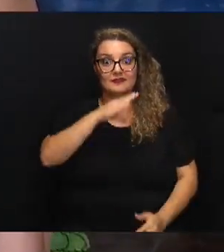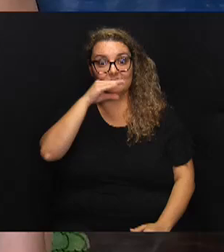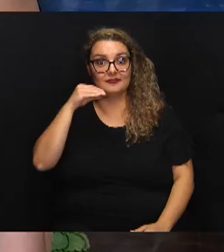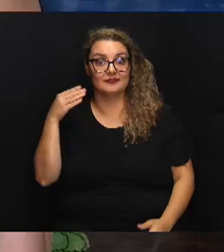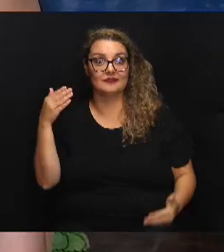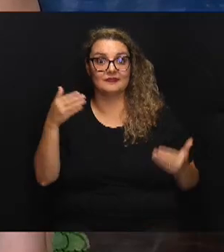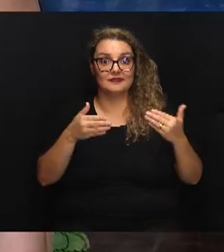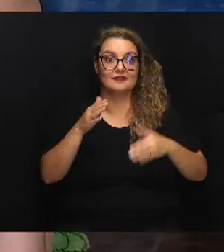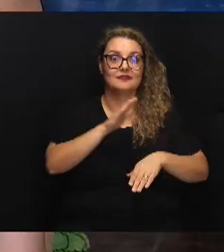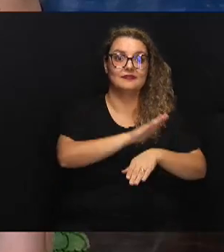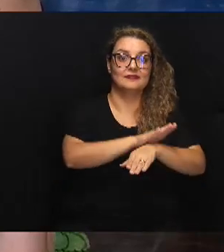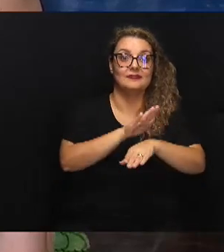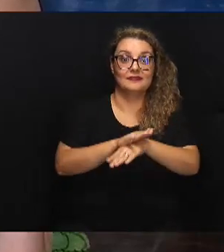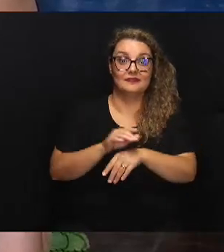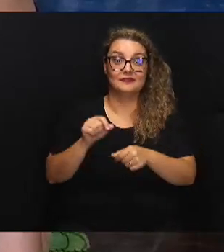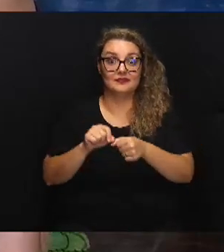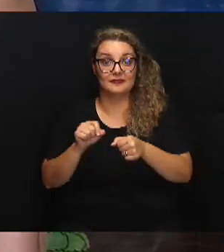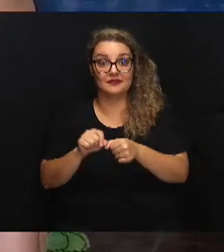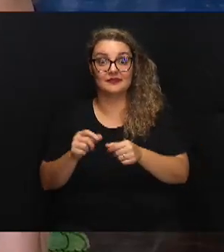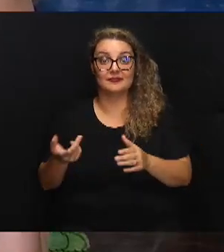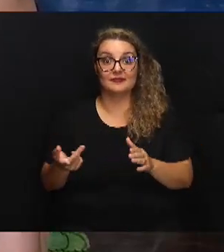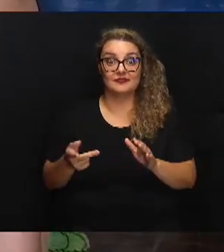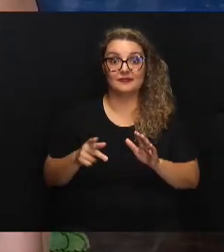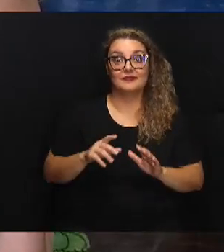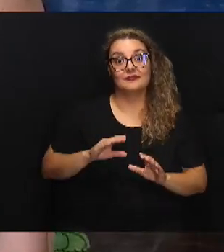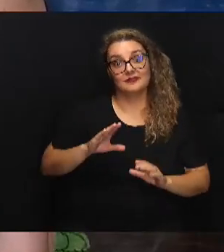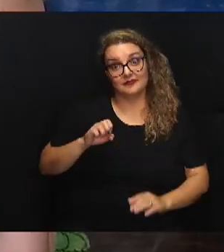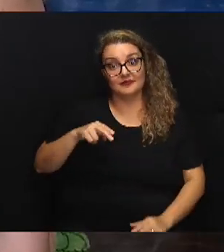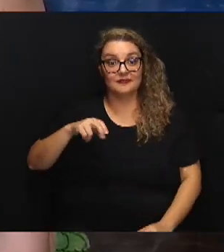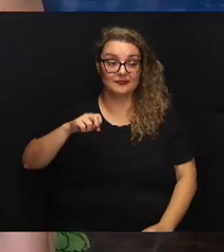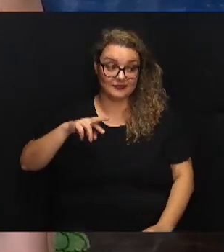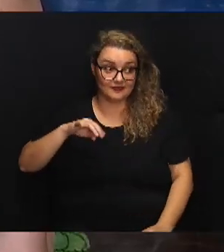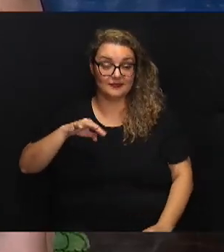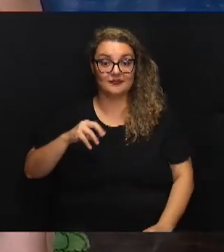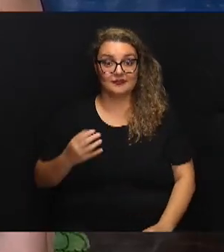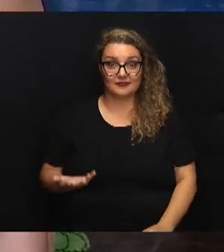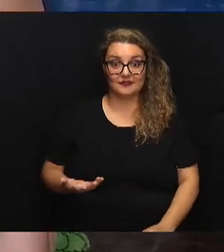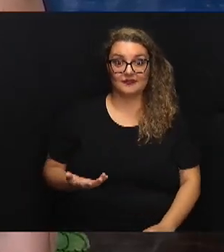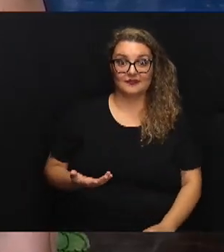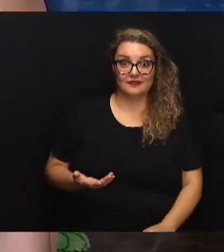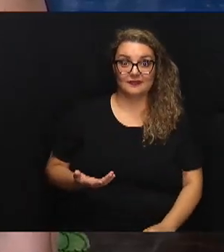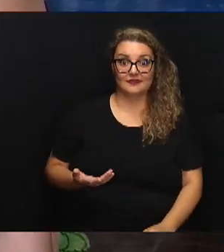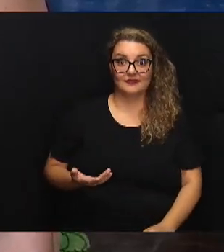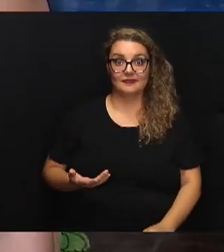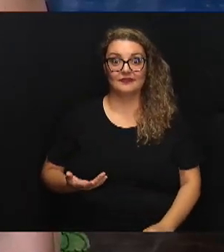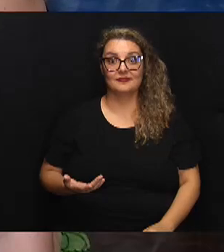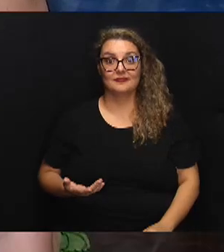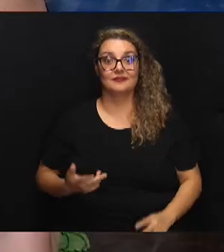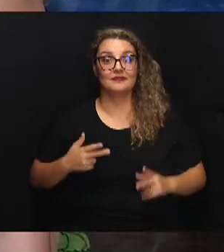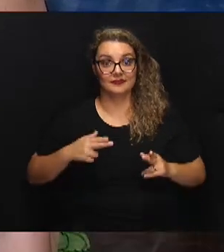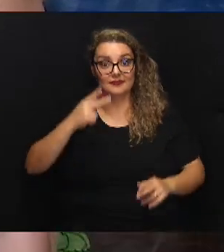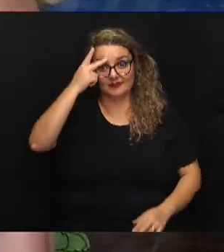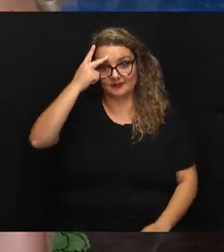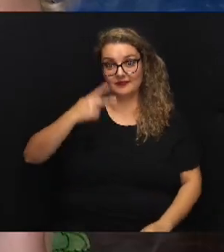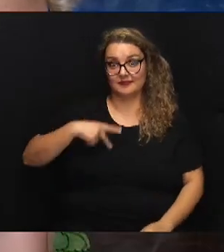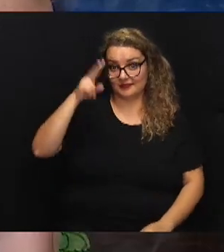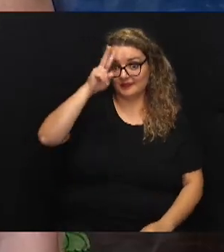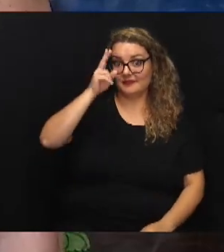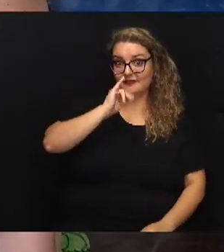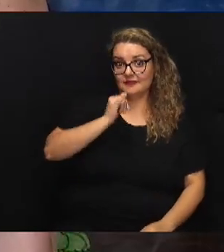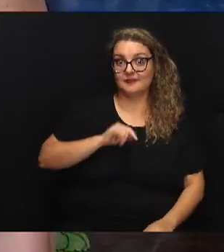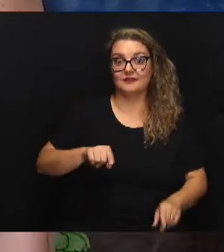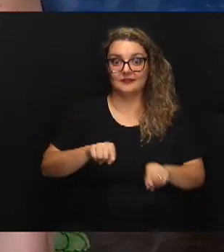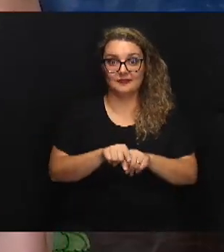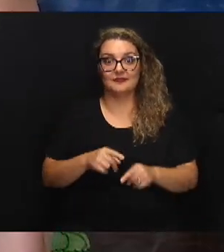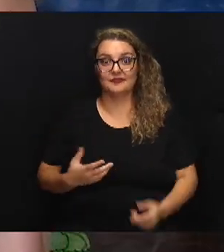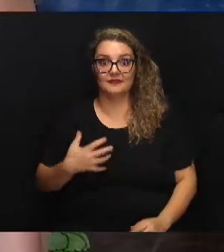participar ajudando, fazendo parte do cenário, fazendo como se eles fossem contadores também. Então eu